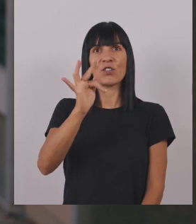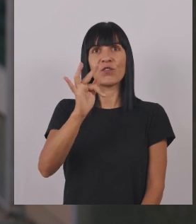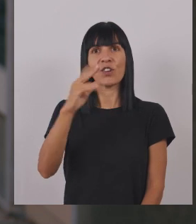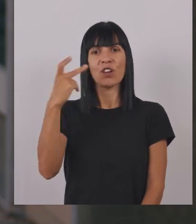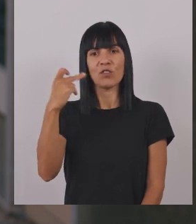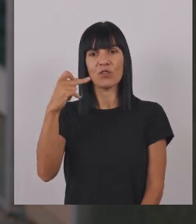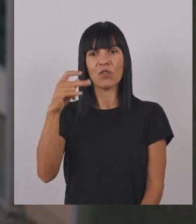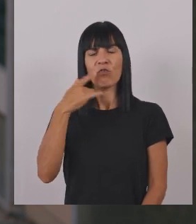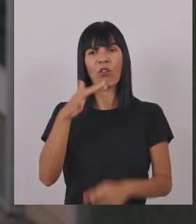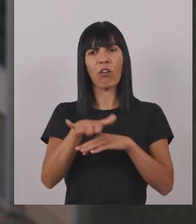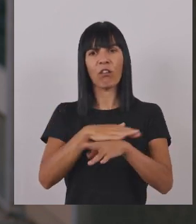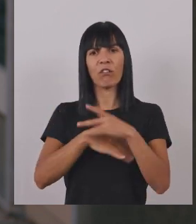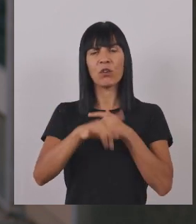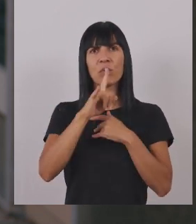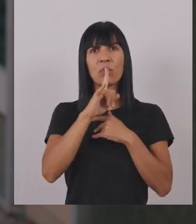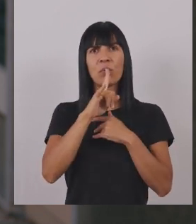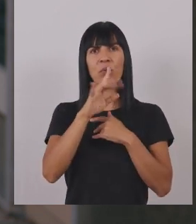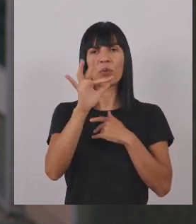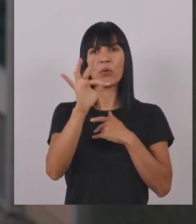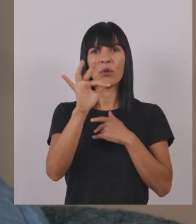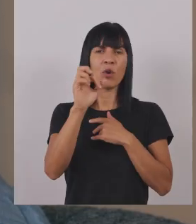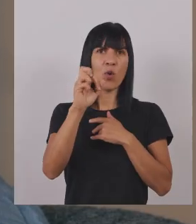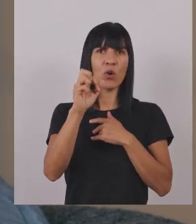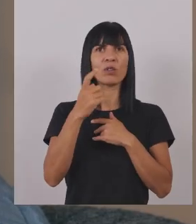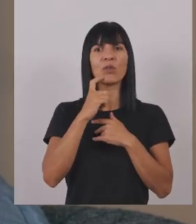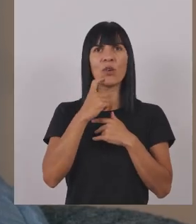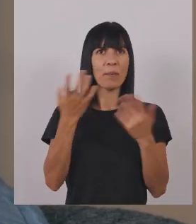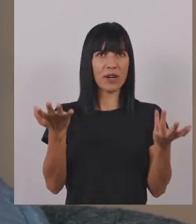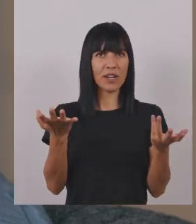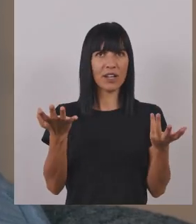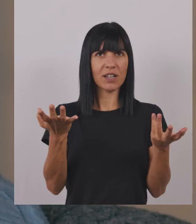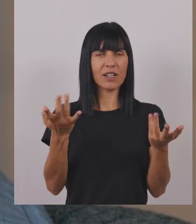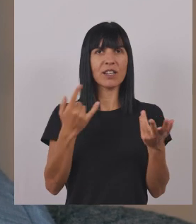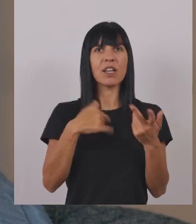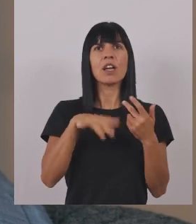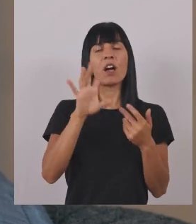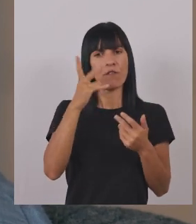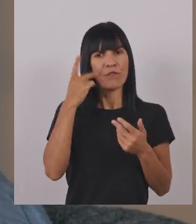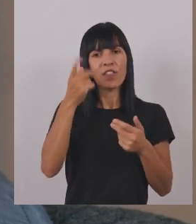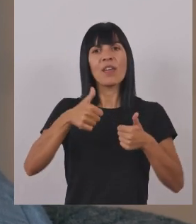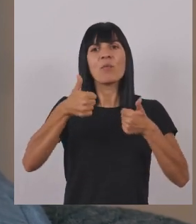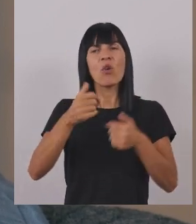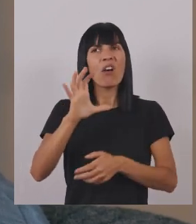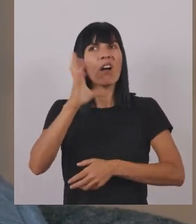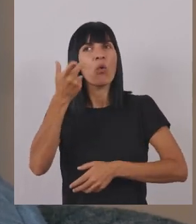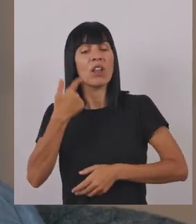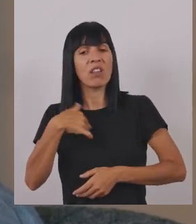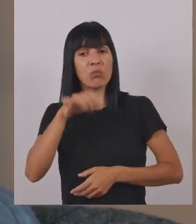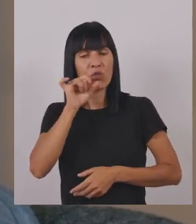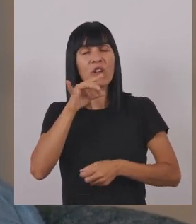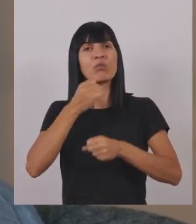94 anos, feitos no dia 8 de Abril. É a vida que é boa, é quando a gente pode trabalhar e trabalha todos os